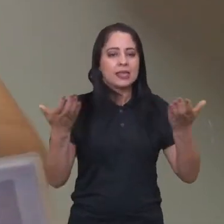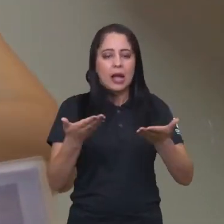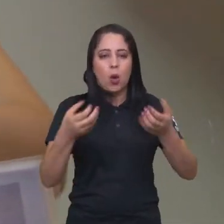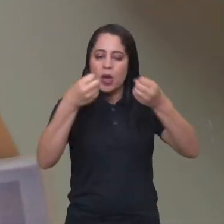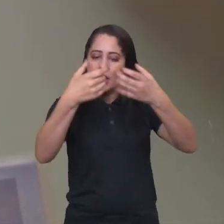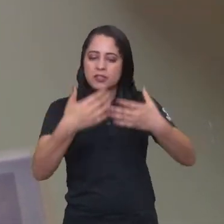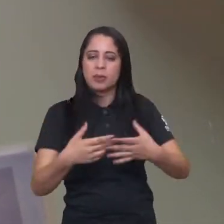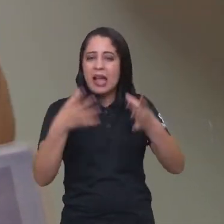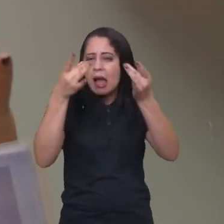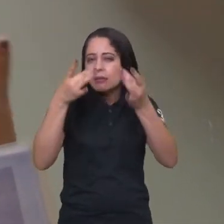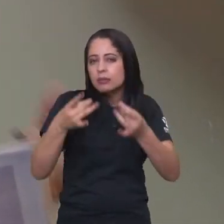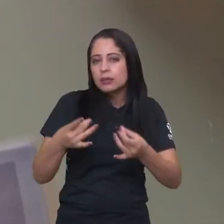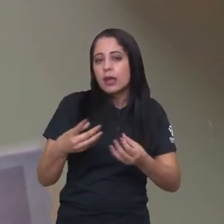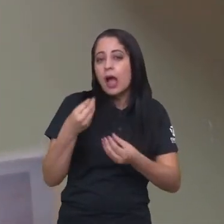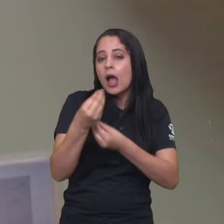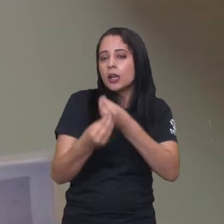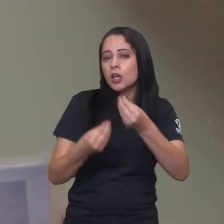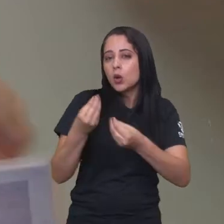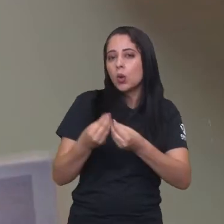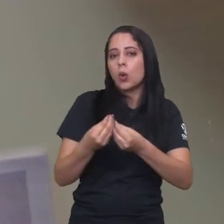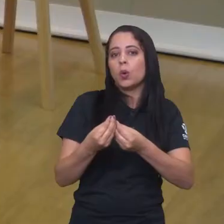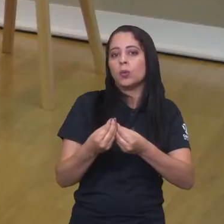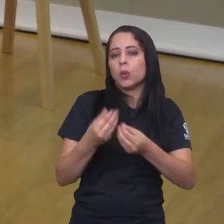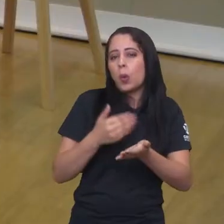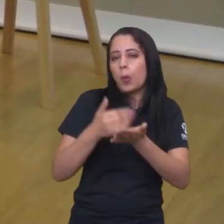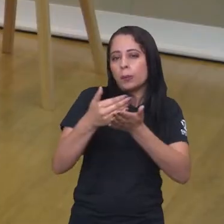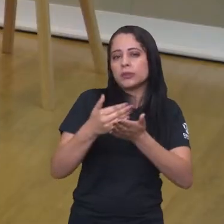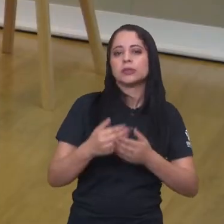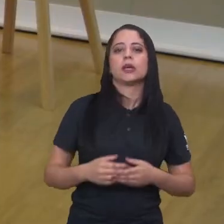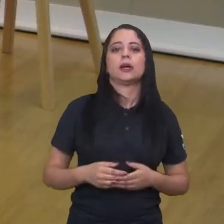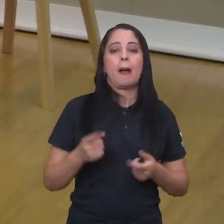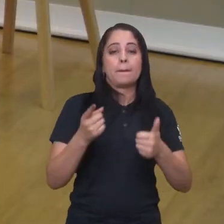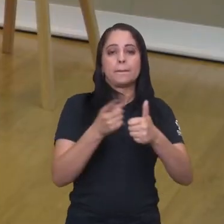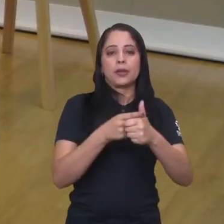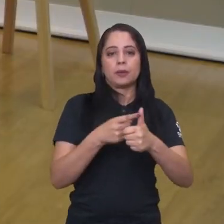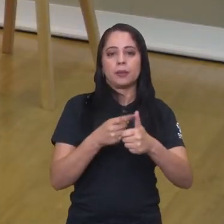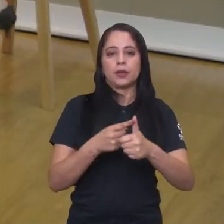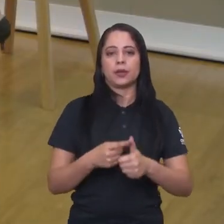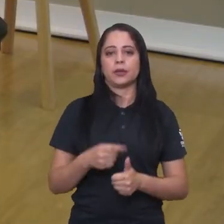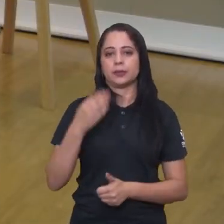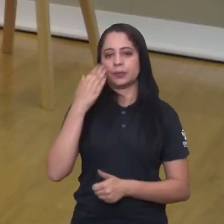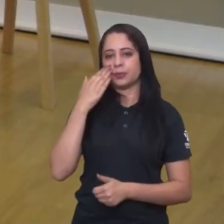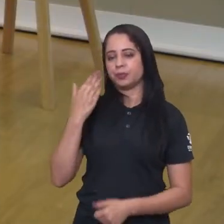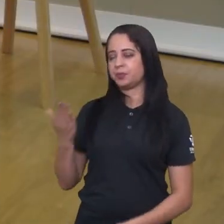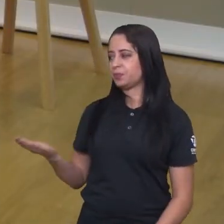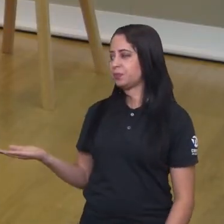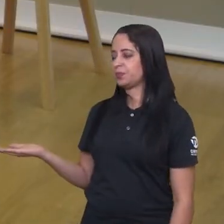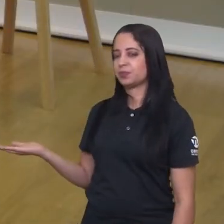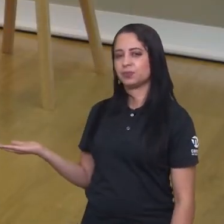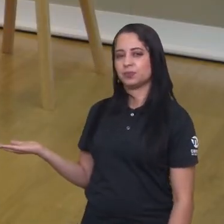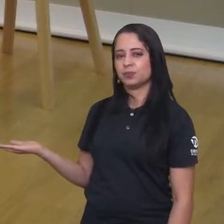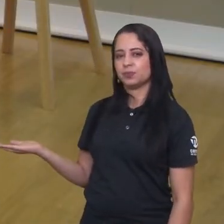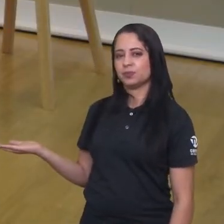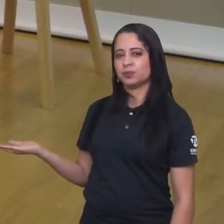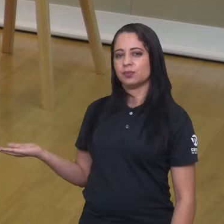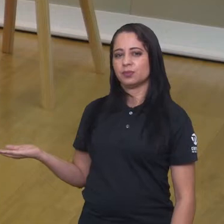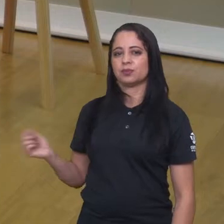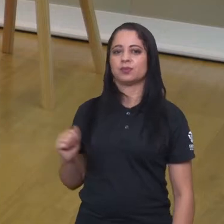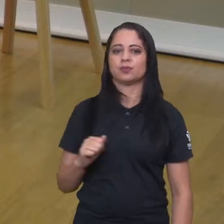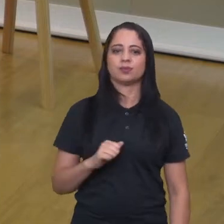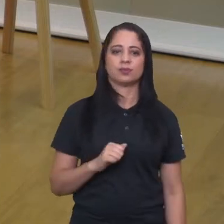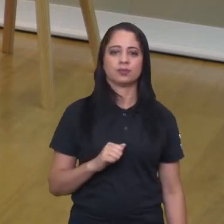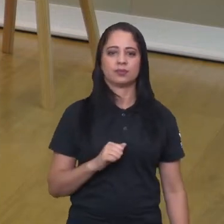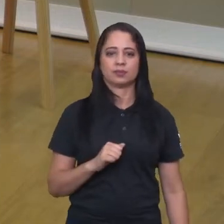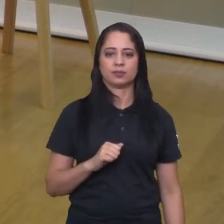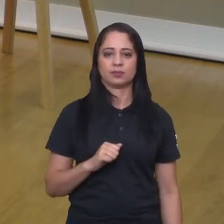bloco para desenvolver essa habilidade. A primeira, coloca para a gente aqui, Matheus, por favor, autopercepção. O que é o